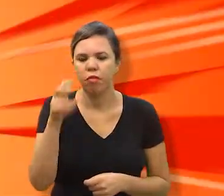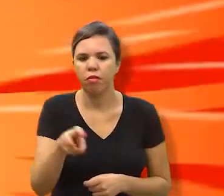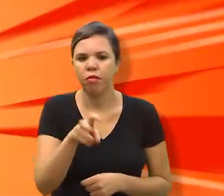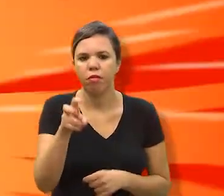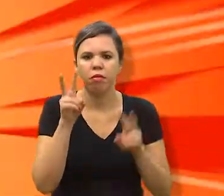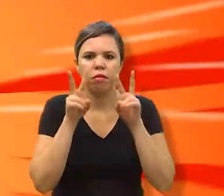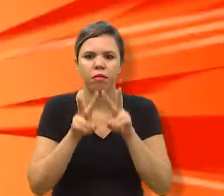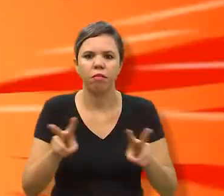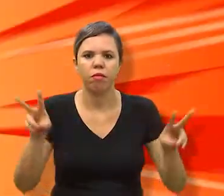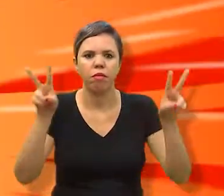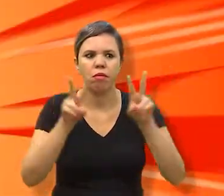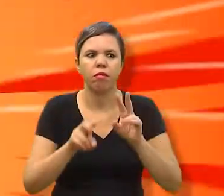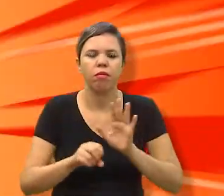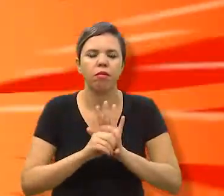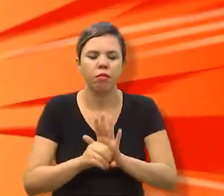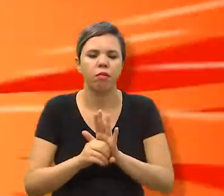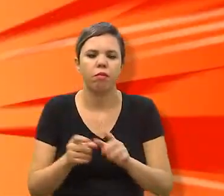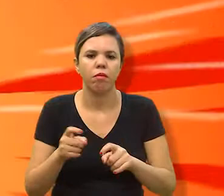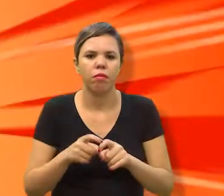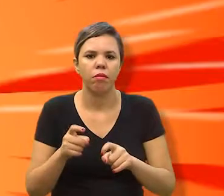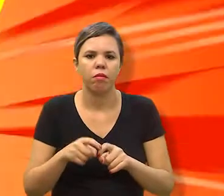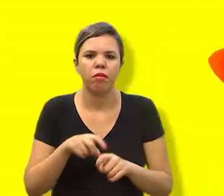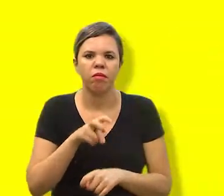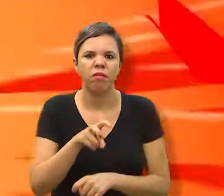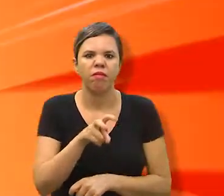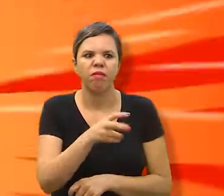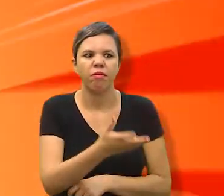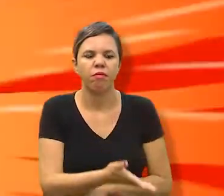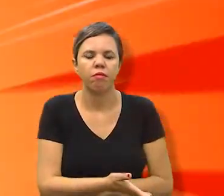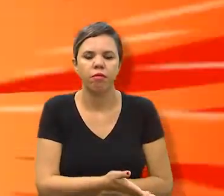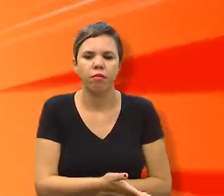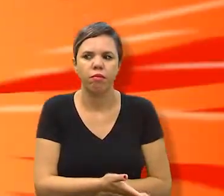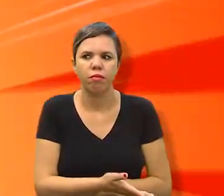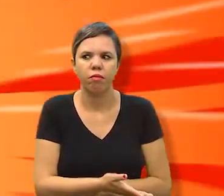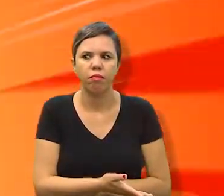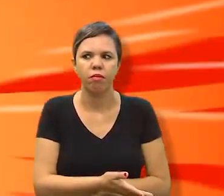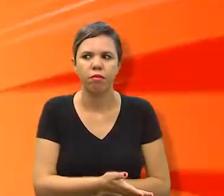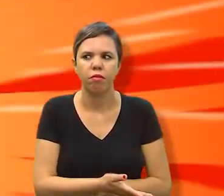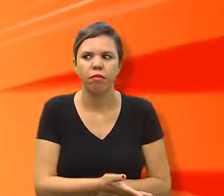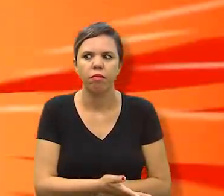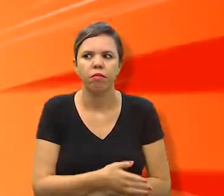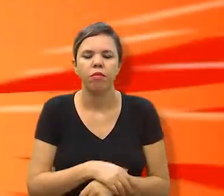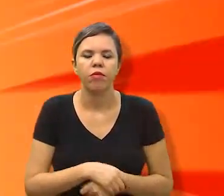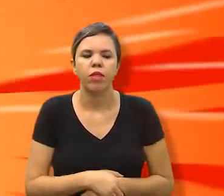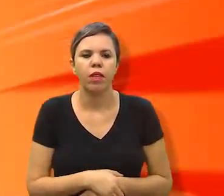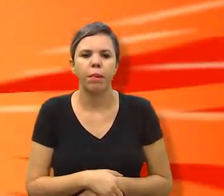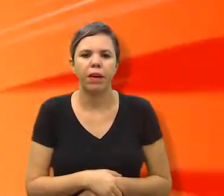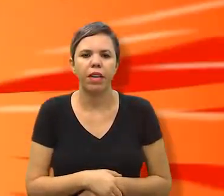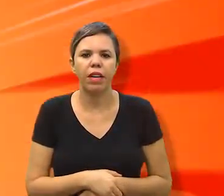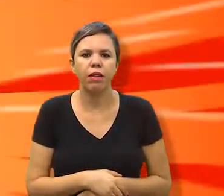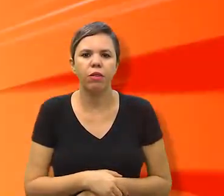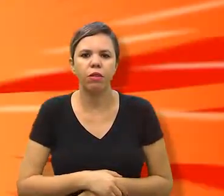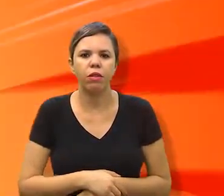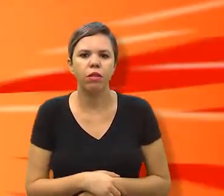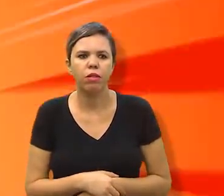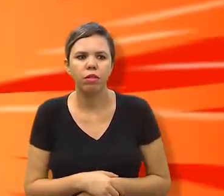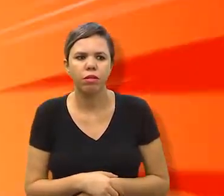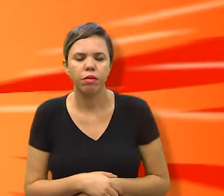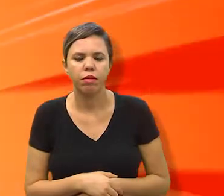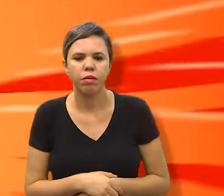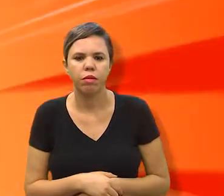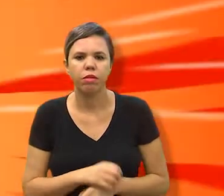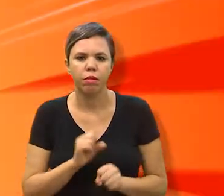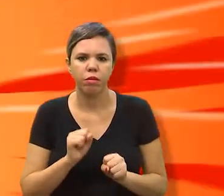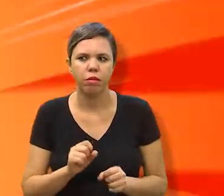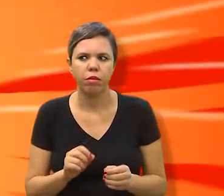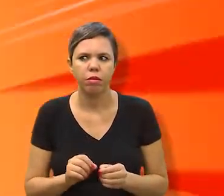manifestação visual do símbolo da medicina, que é aquela cobra, né, em torno do outro lobo lá, enfim. Isso daí